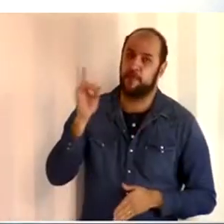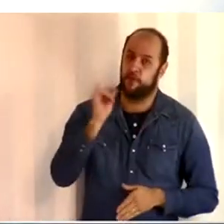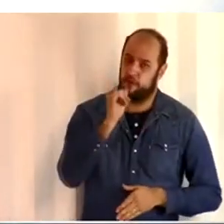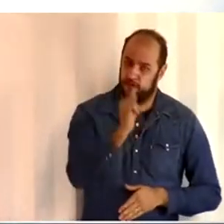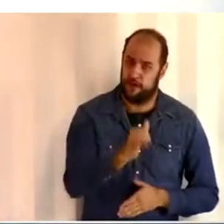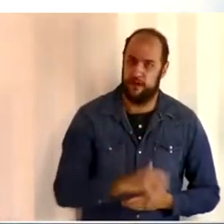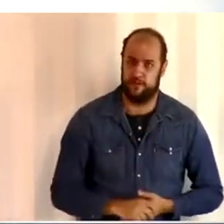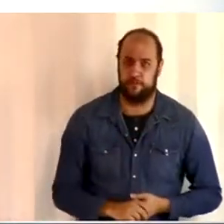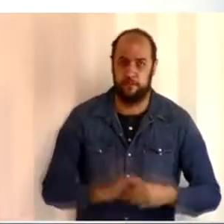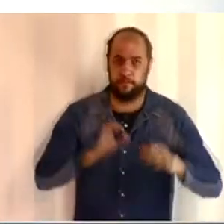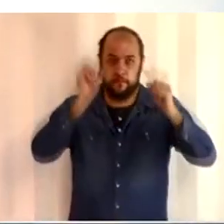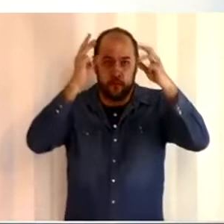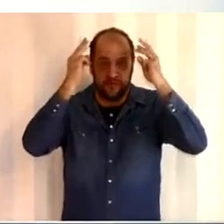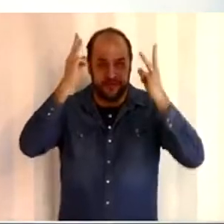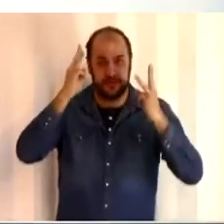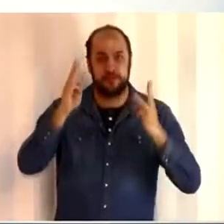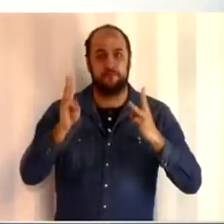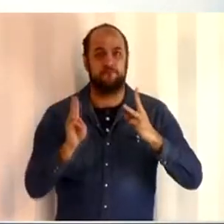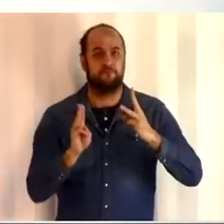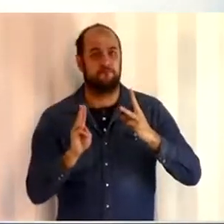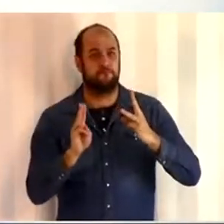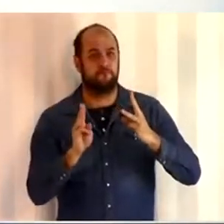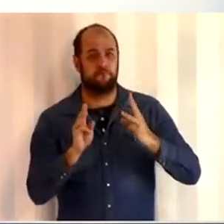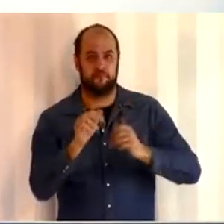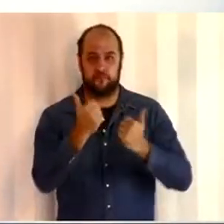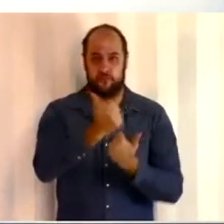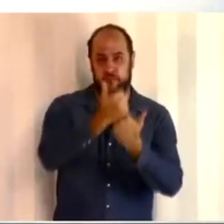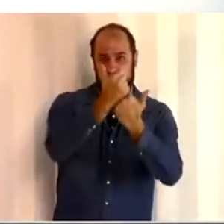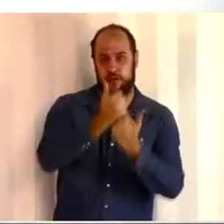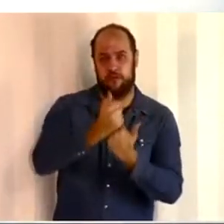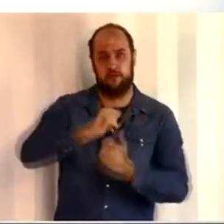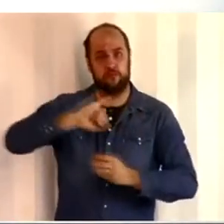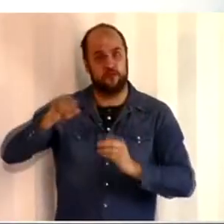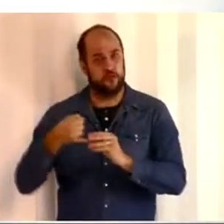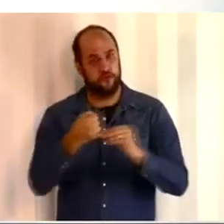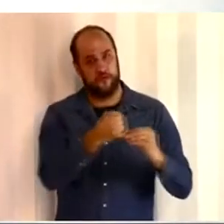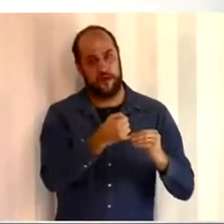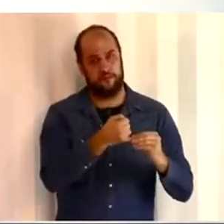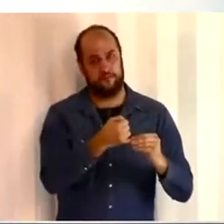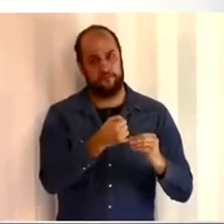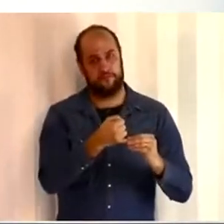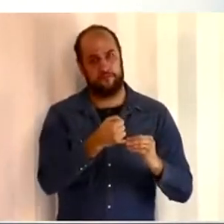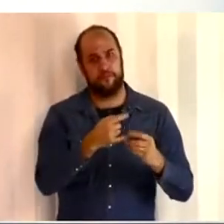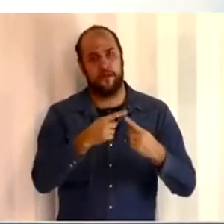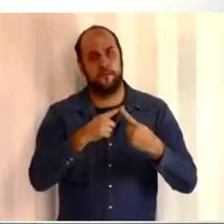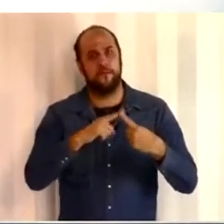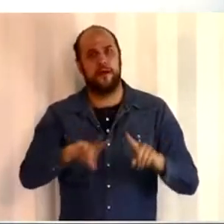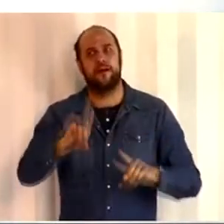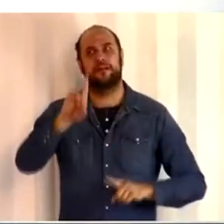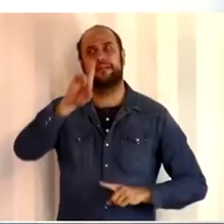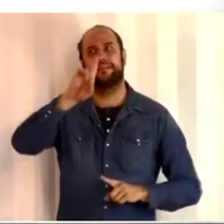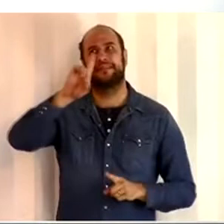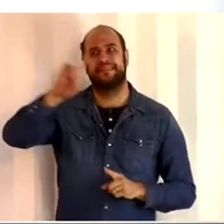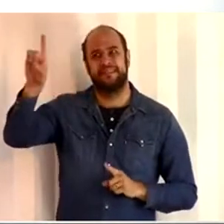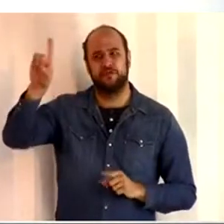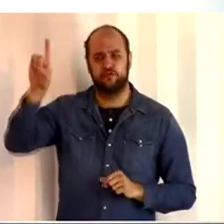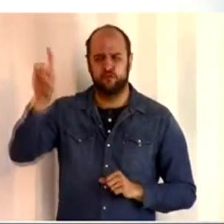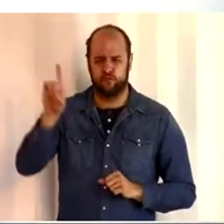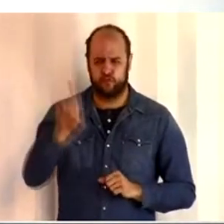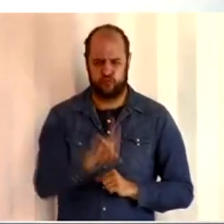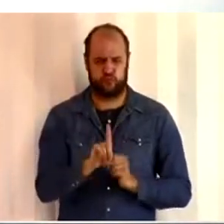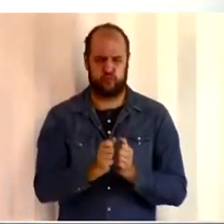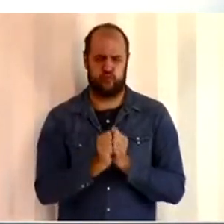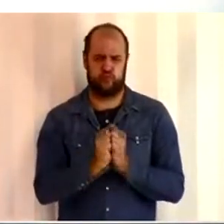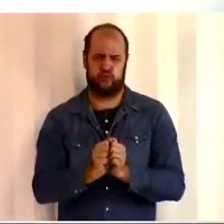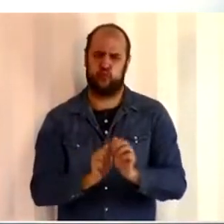Sai Moisés de cena, entra Josué, mas uma coisa não mudou: a presença de Deus no meio do seu